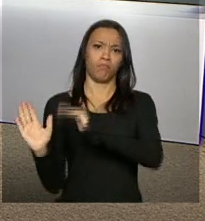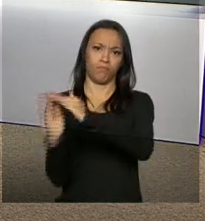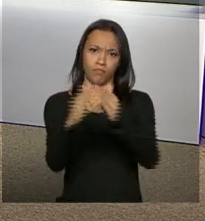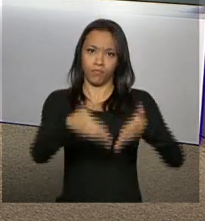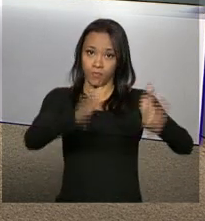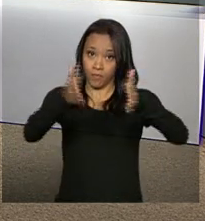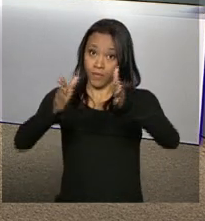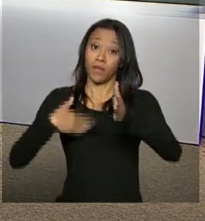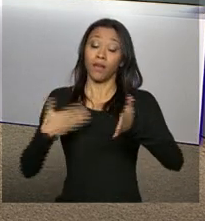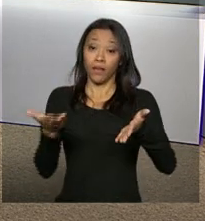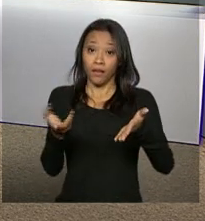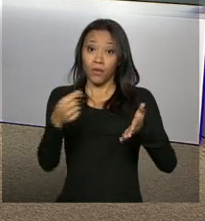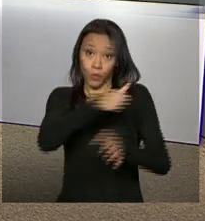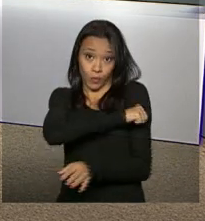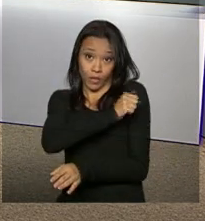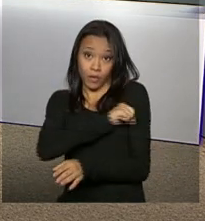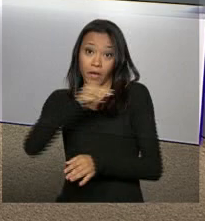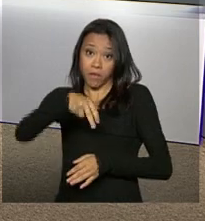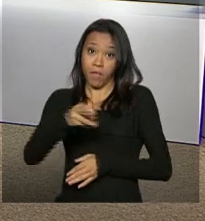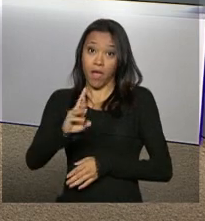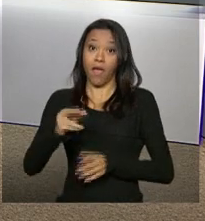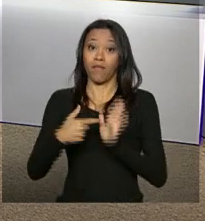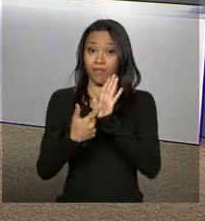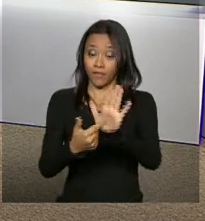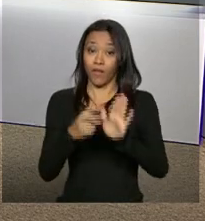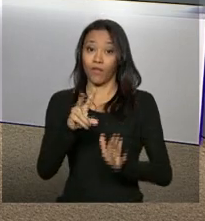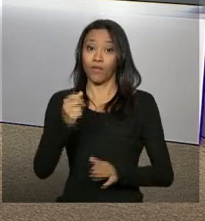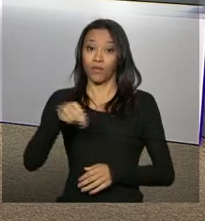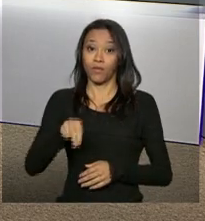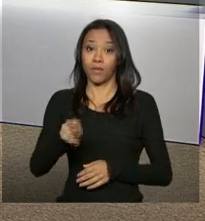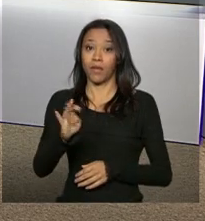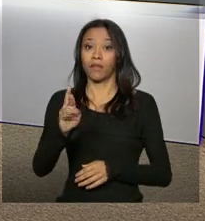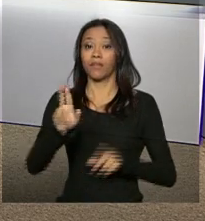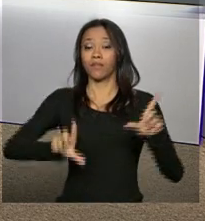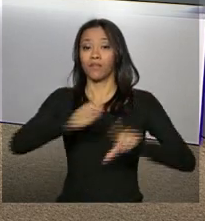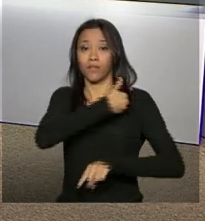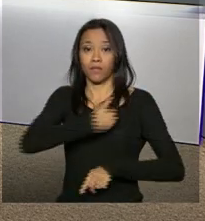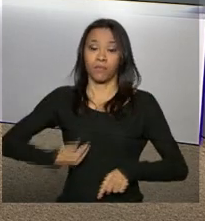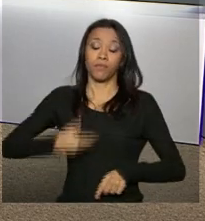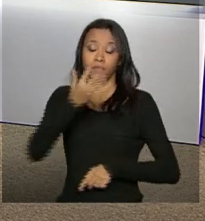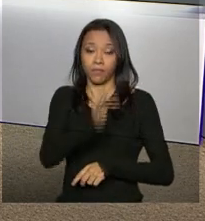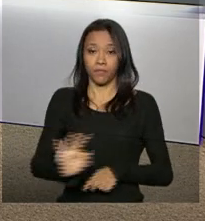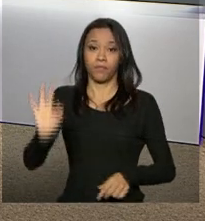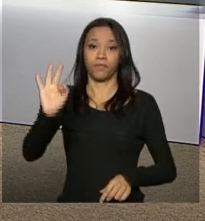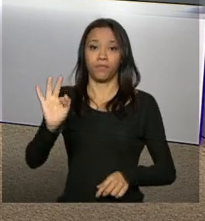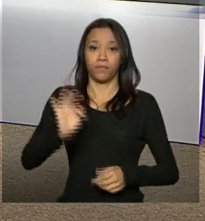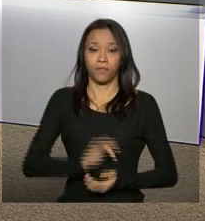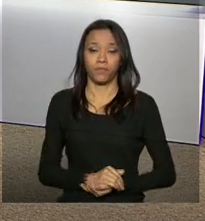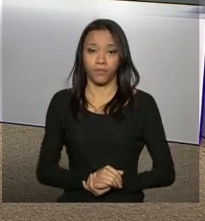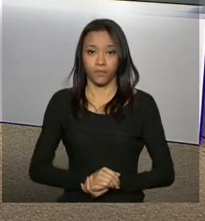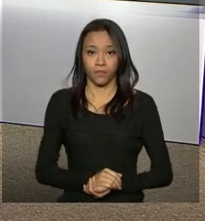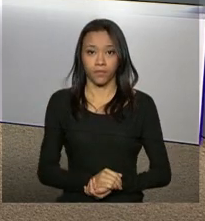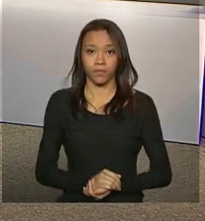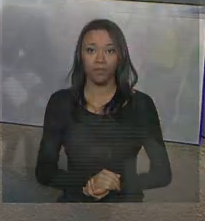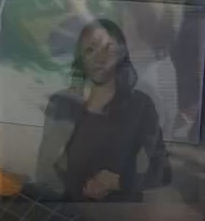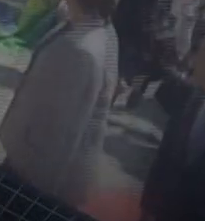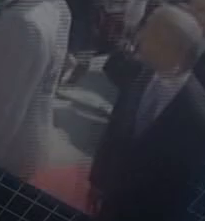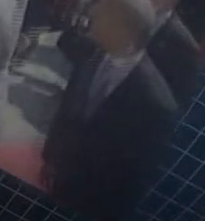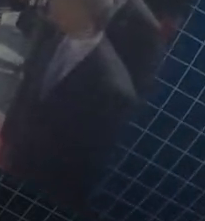e NBR vai transmitir ao vivo Continue com a gente NBR a TV do Governo Federal